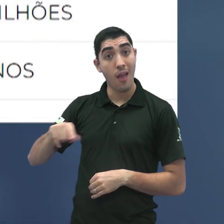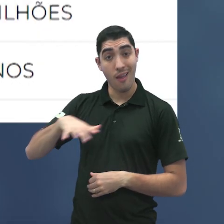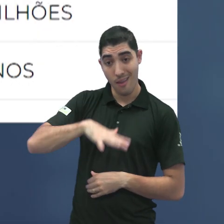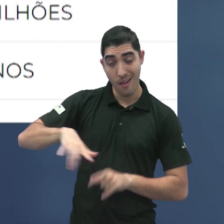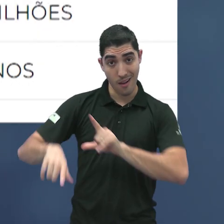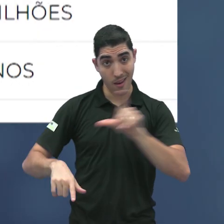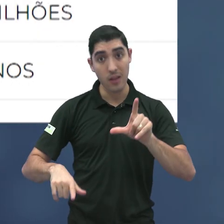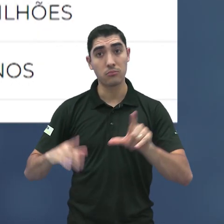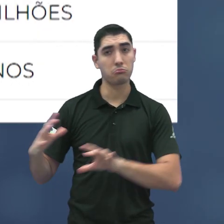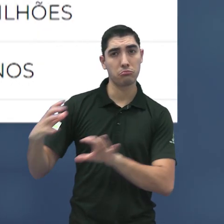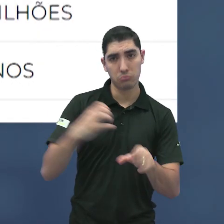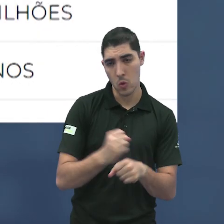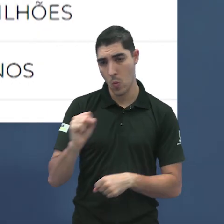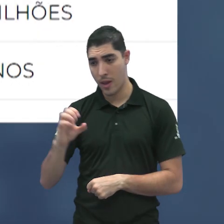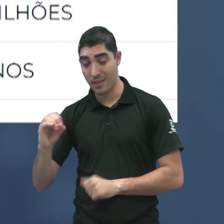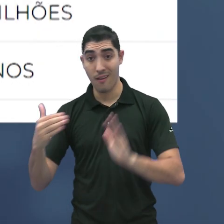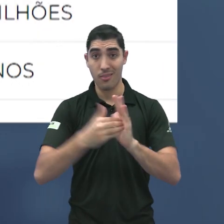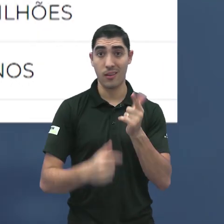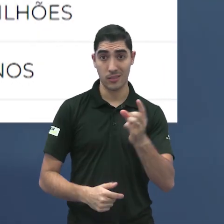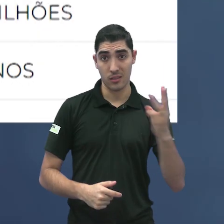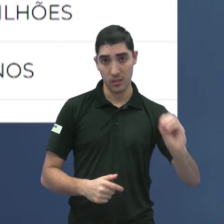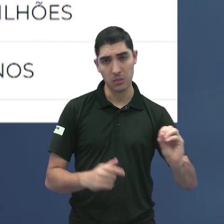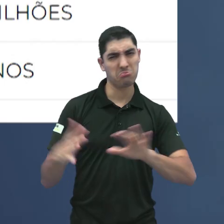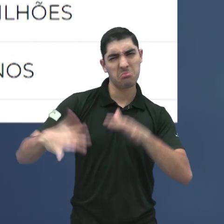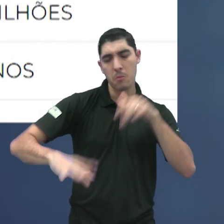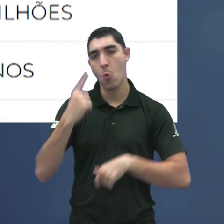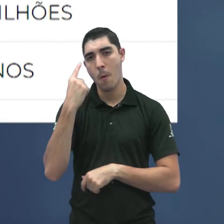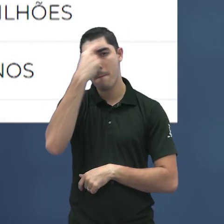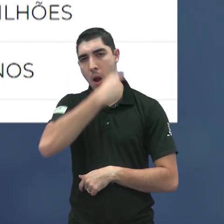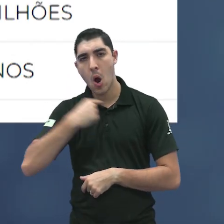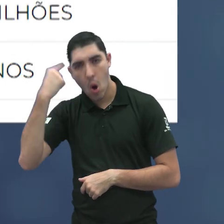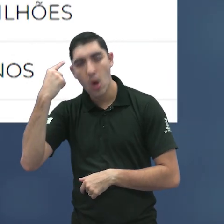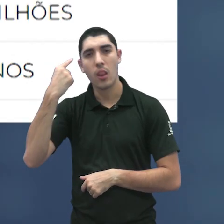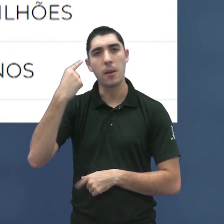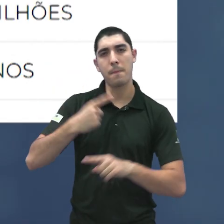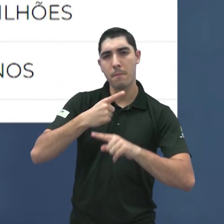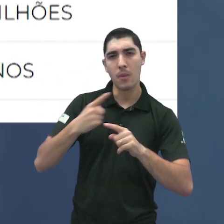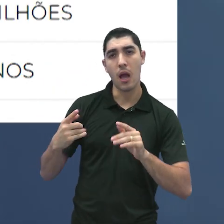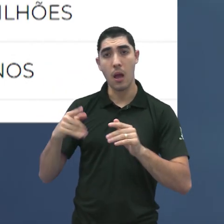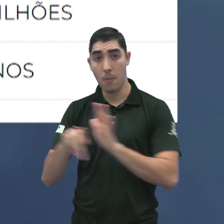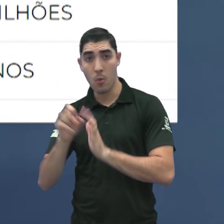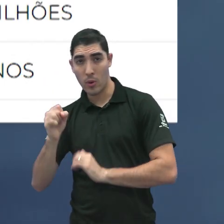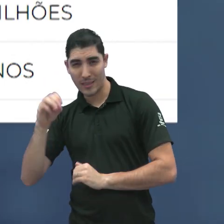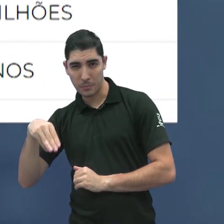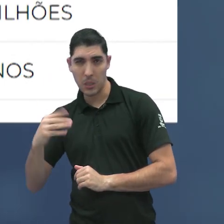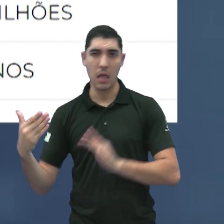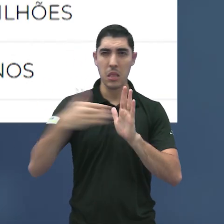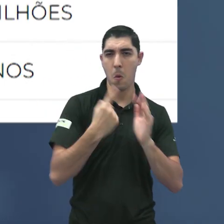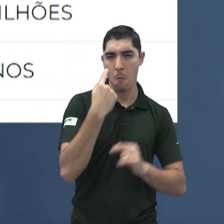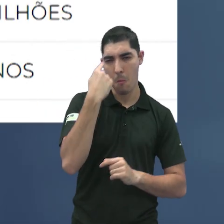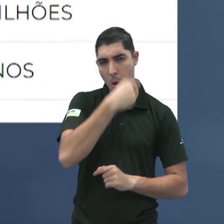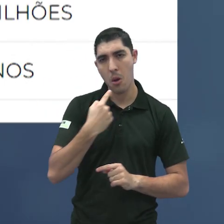80 a 130 quilômetros, com 1 hora e 15 minutos de duração e paradas em 4 municípios. Com previsão de investimento de